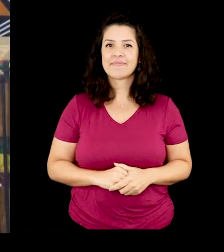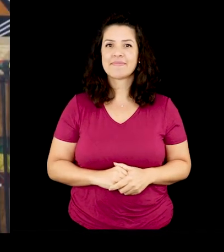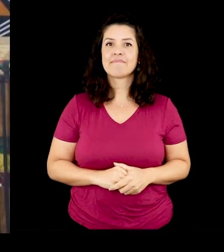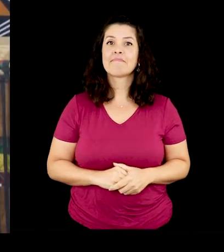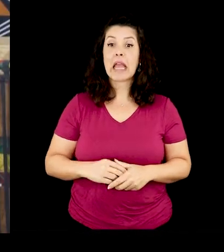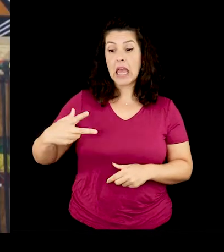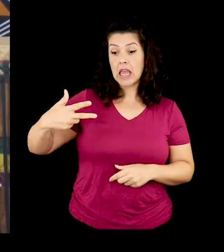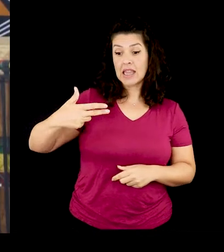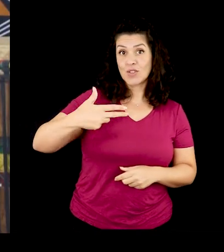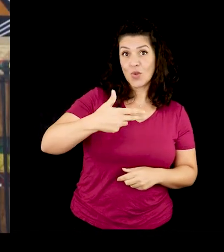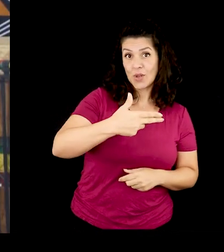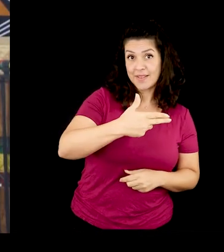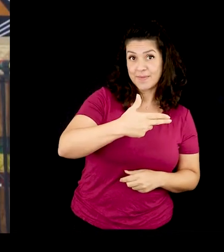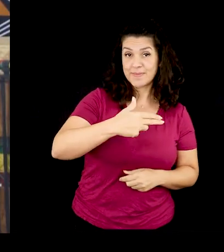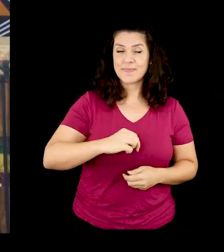Tesoura,